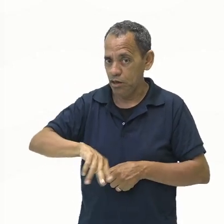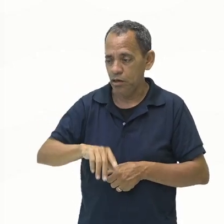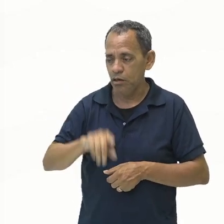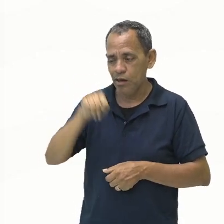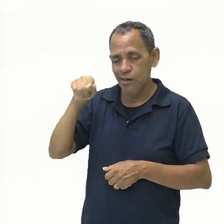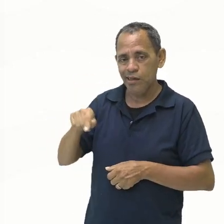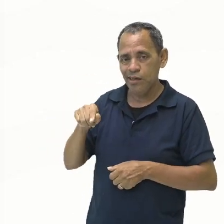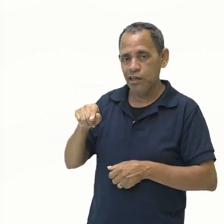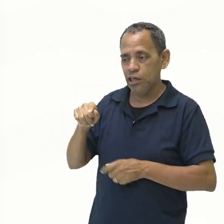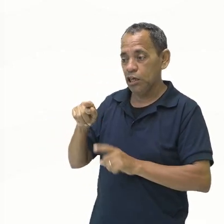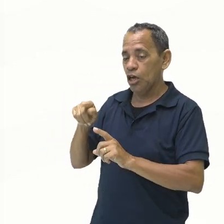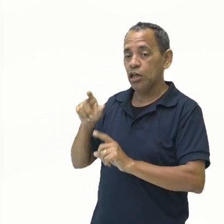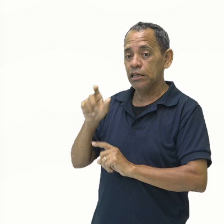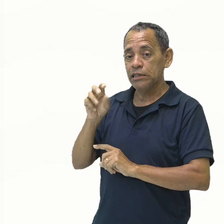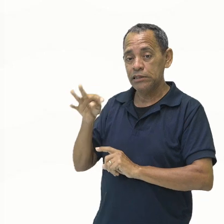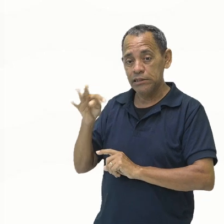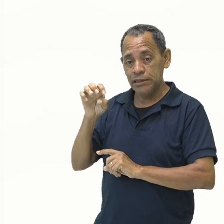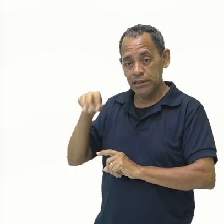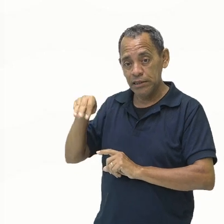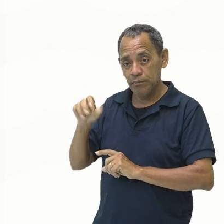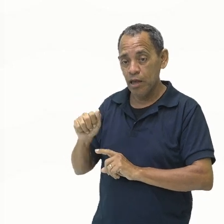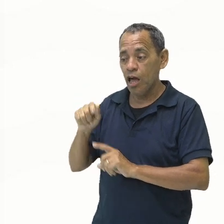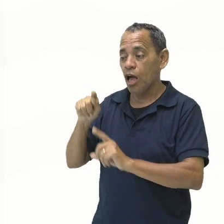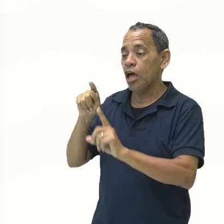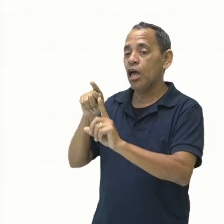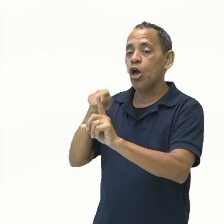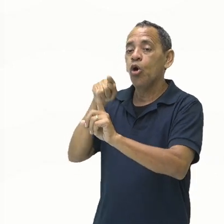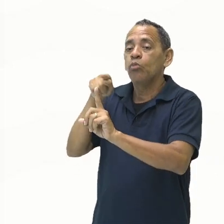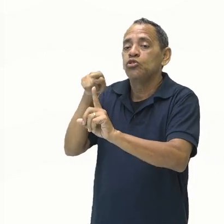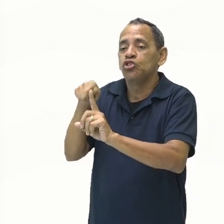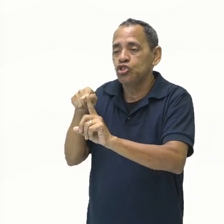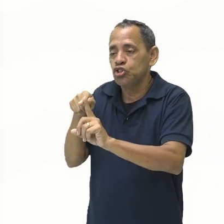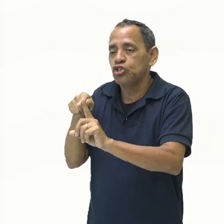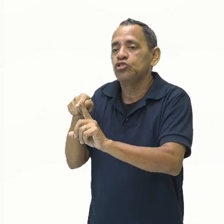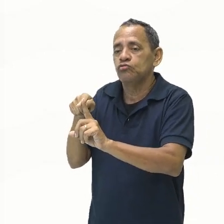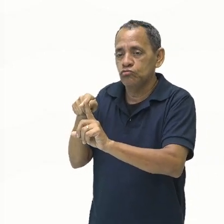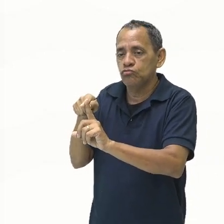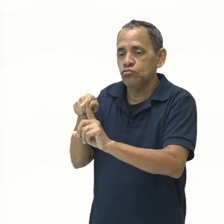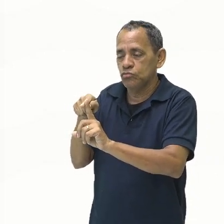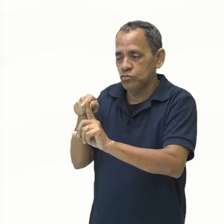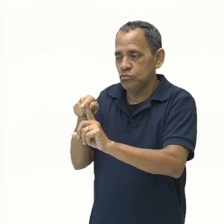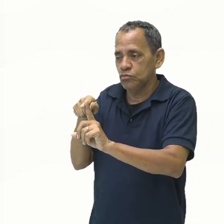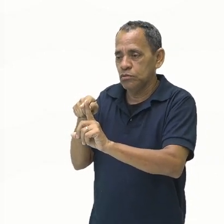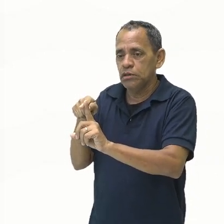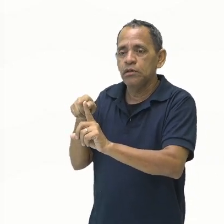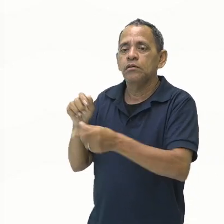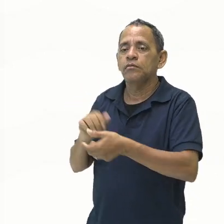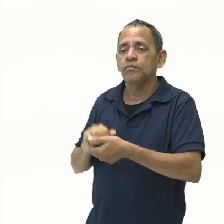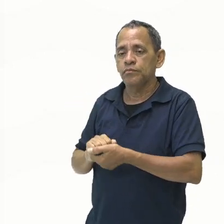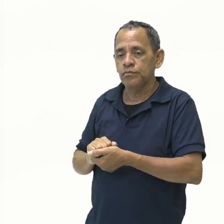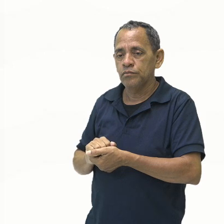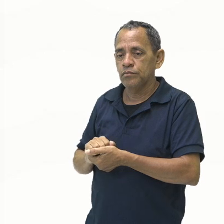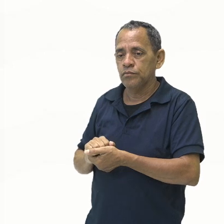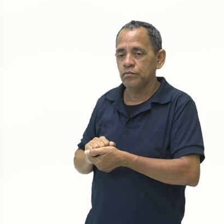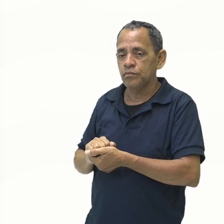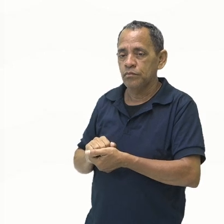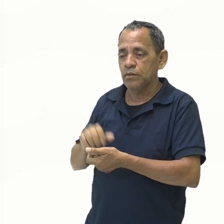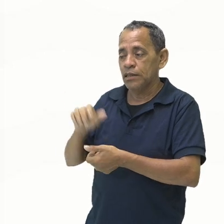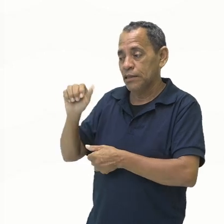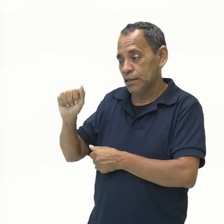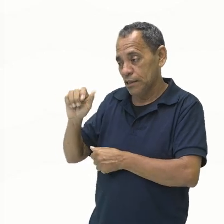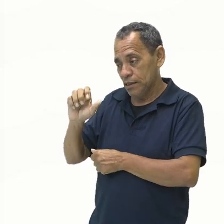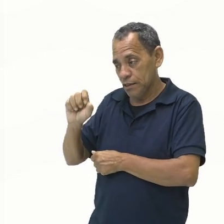do discurso, tá? Ou seja, o assunto específico que mobiliza conhecimento